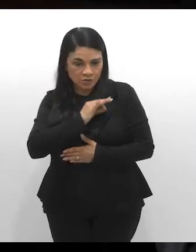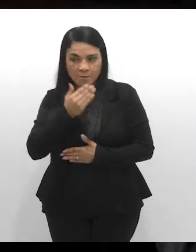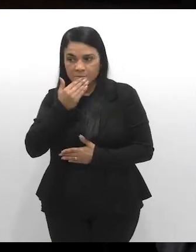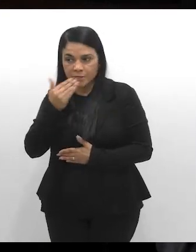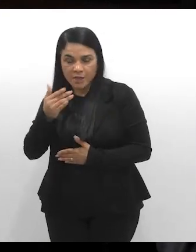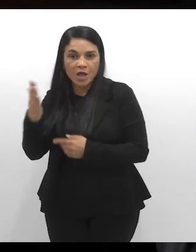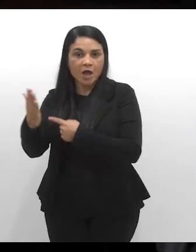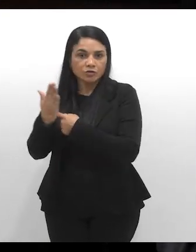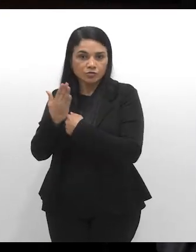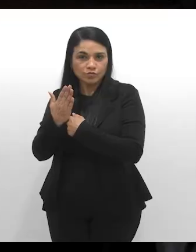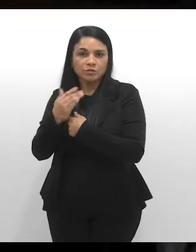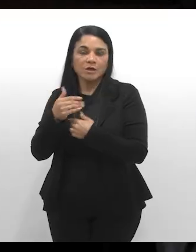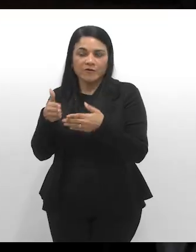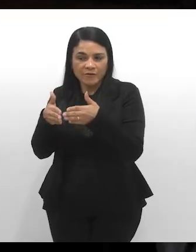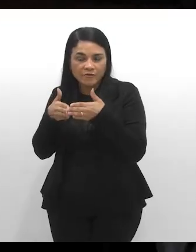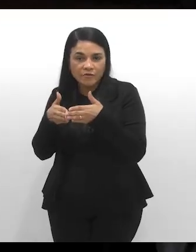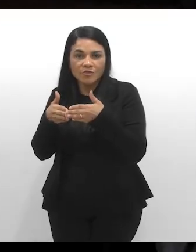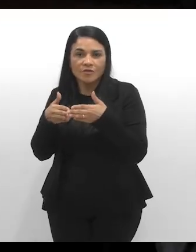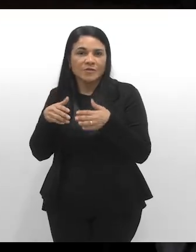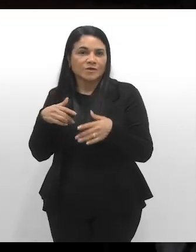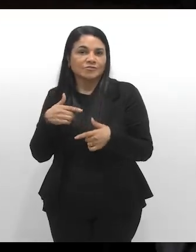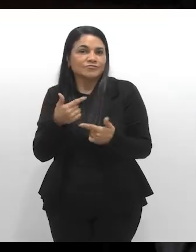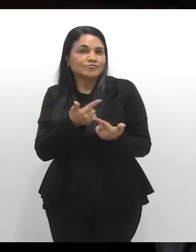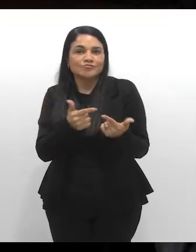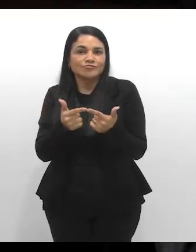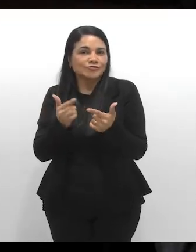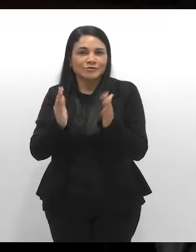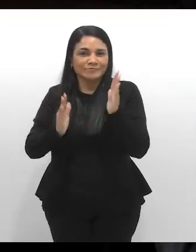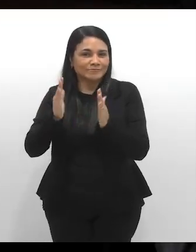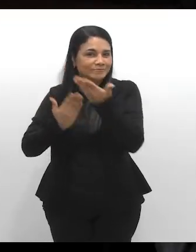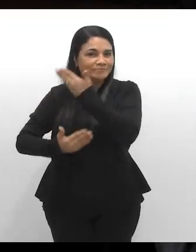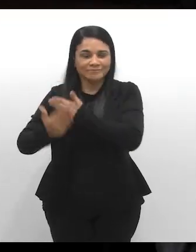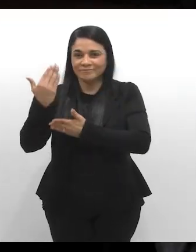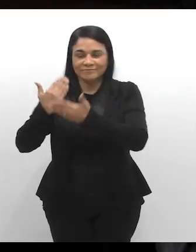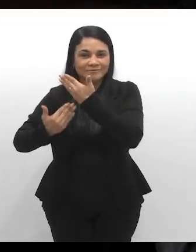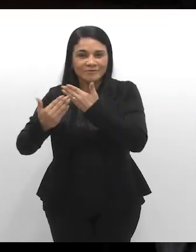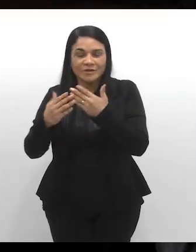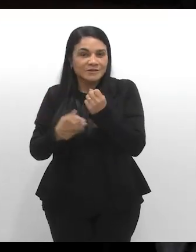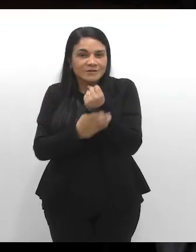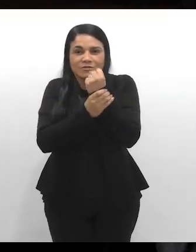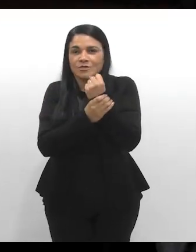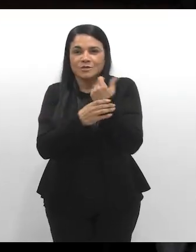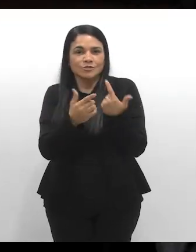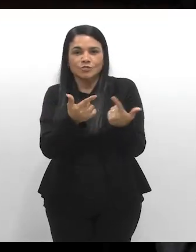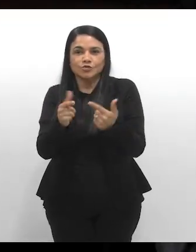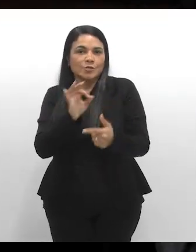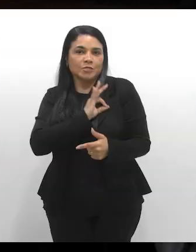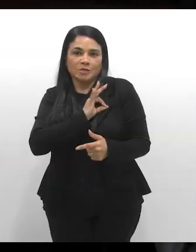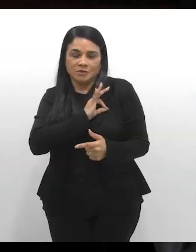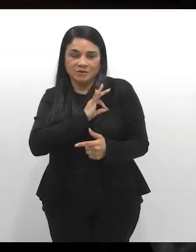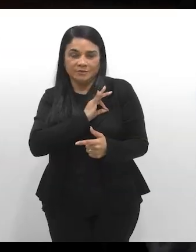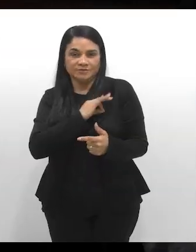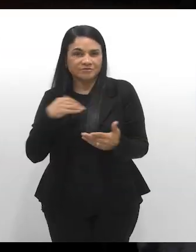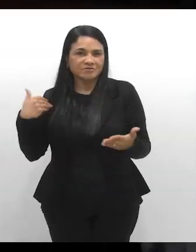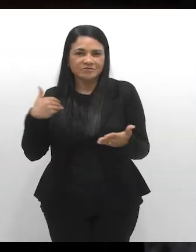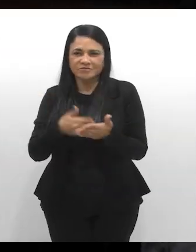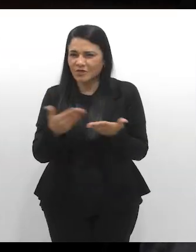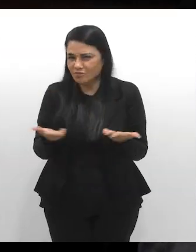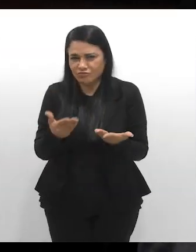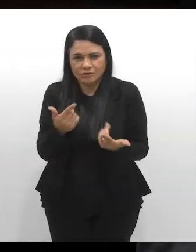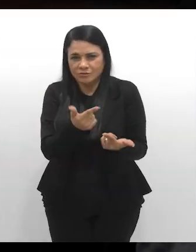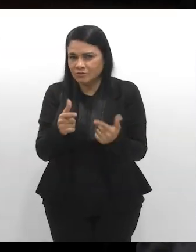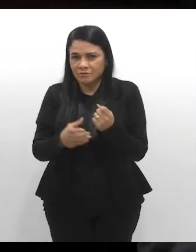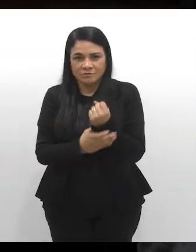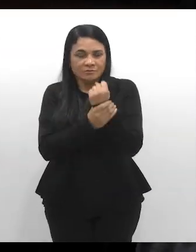você pede ajuda, você pede um favor. A gente não tinha isso, a gente não tinha a segurança deles, que até hoje ainda